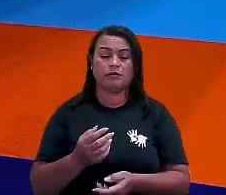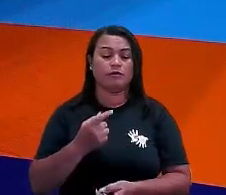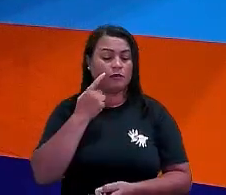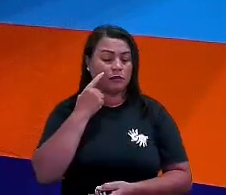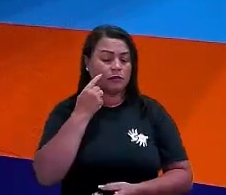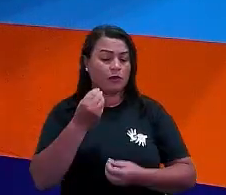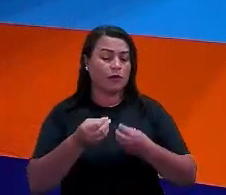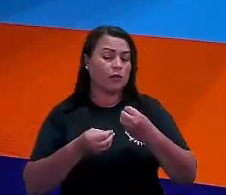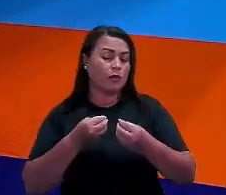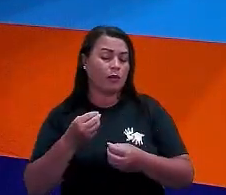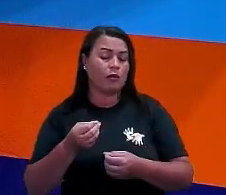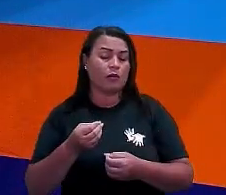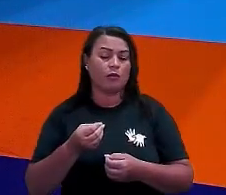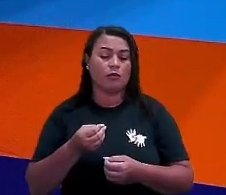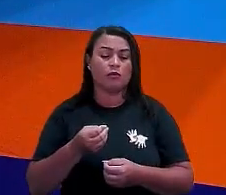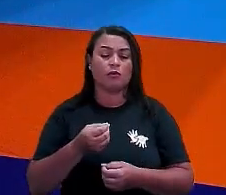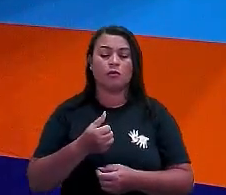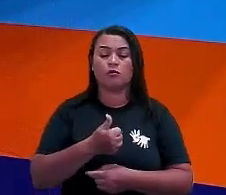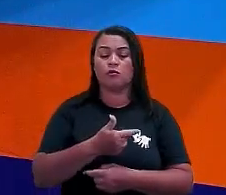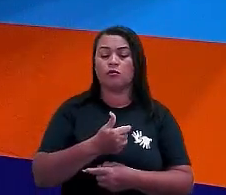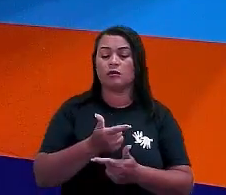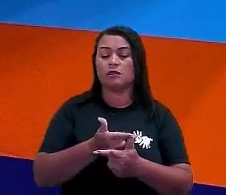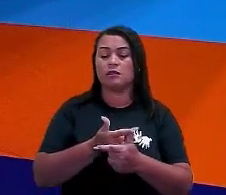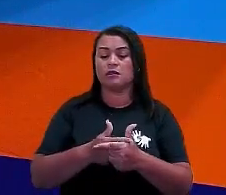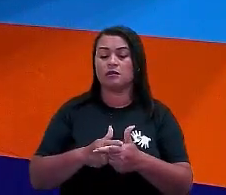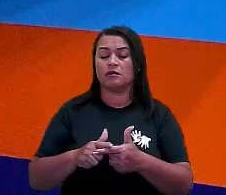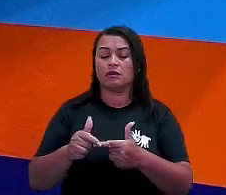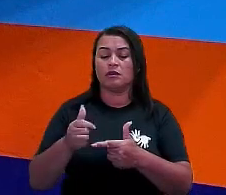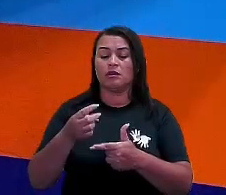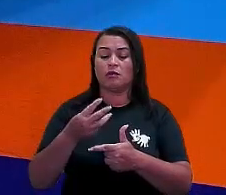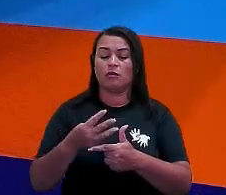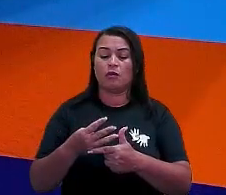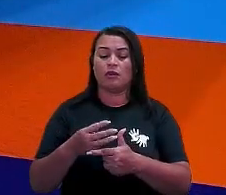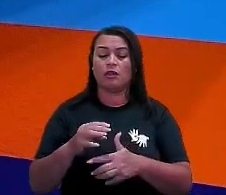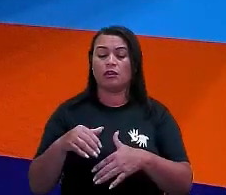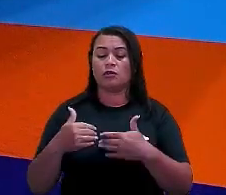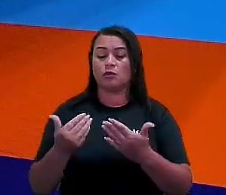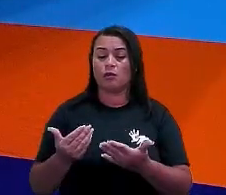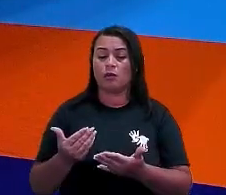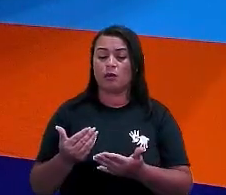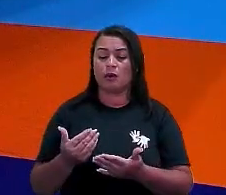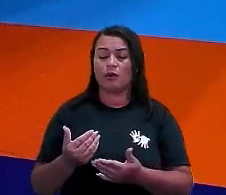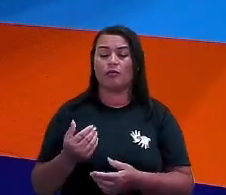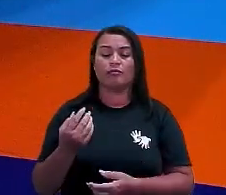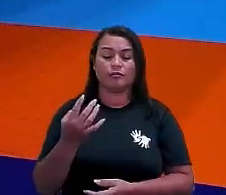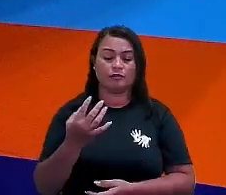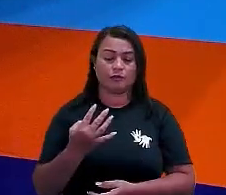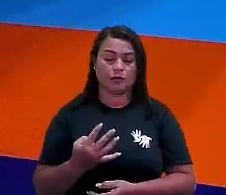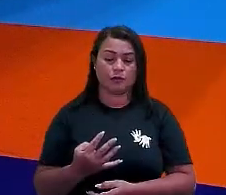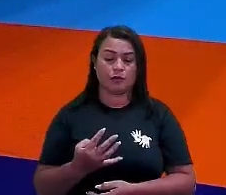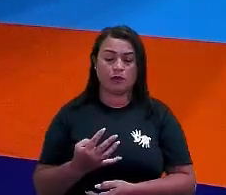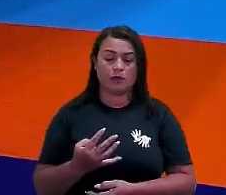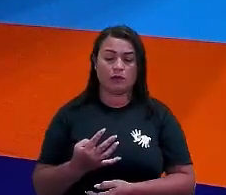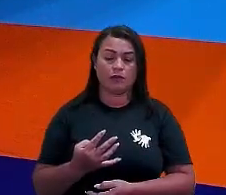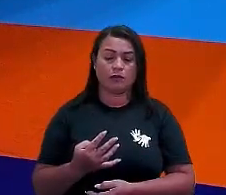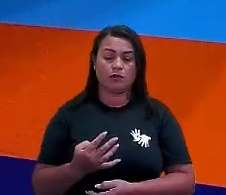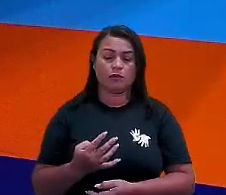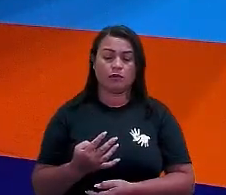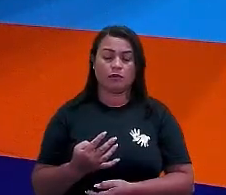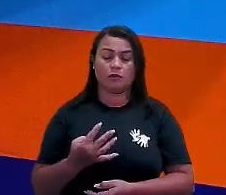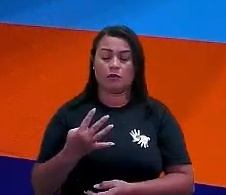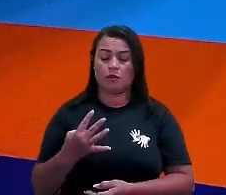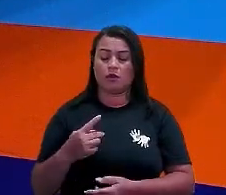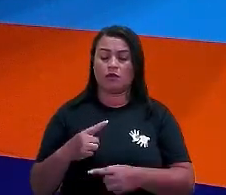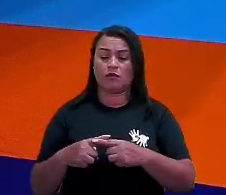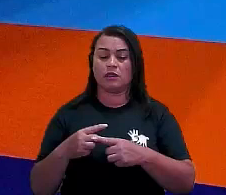Qual é o número que multiplicado por 3 vai dar 12? é o 4, tá? Então, 4